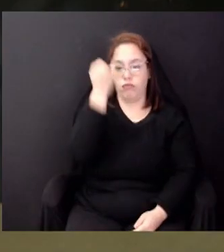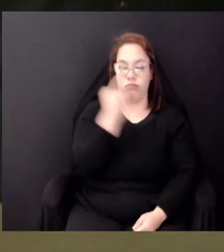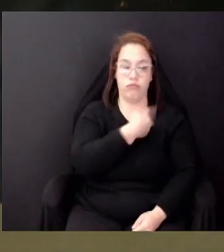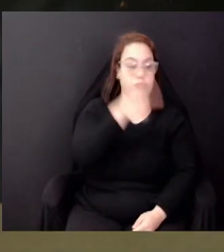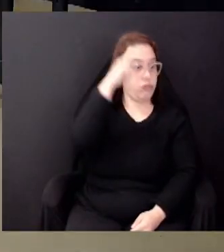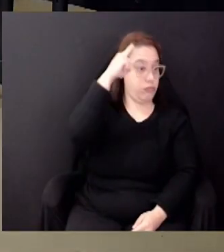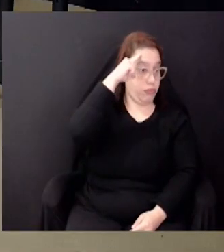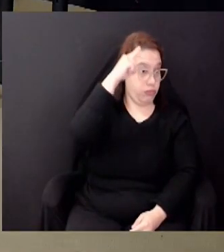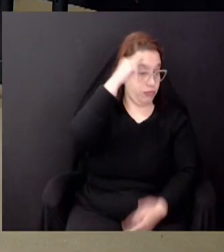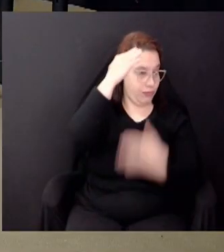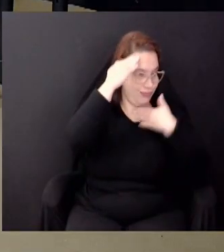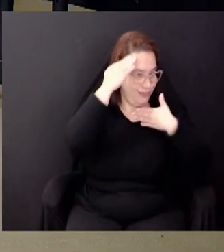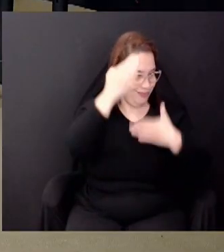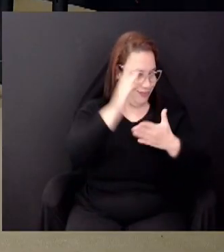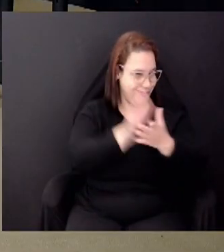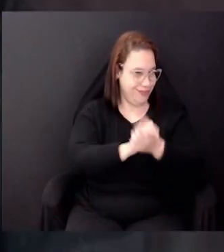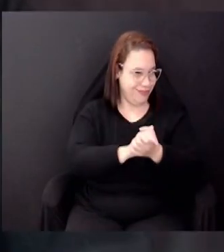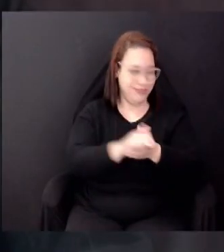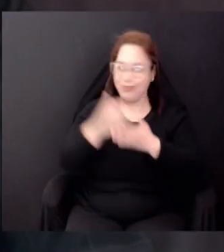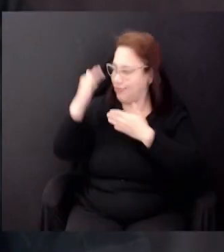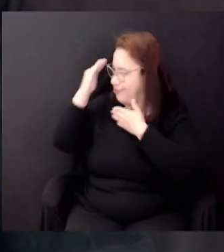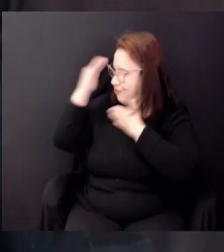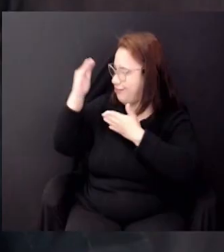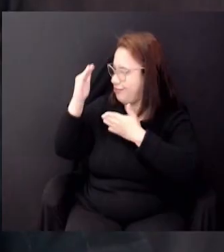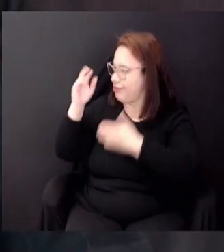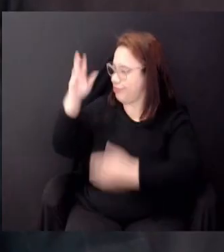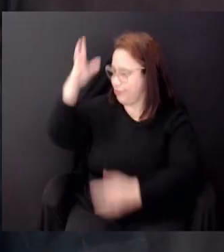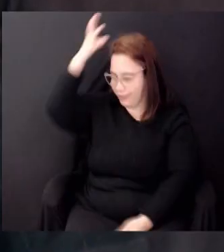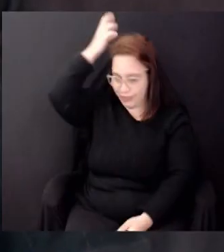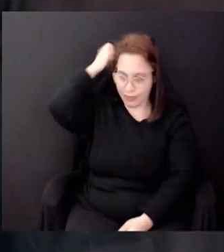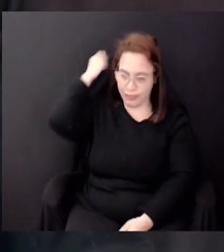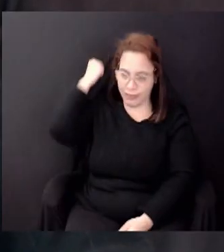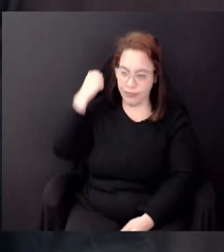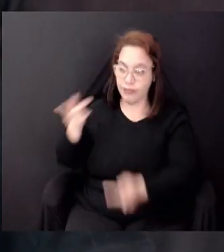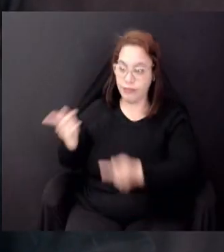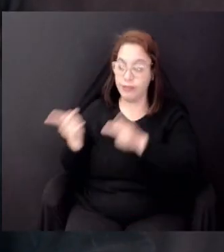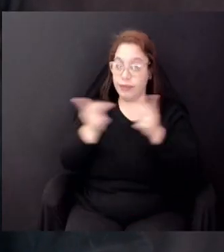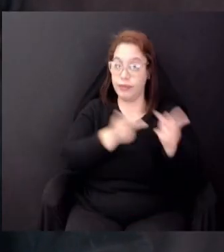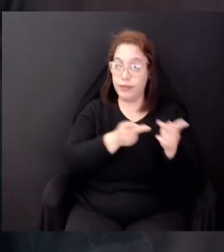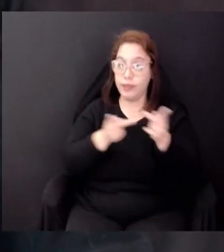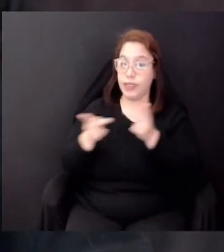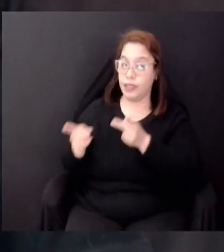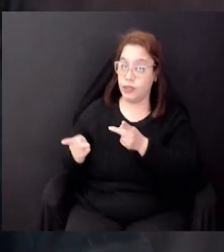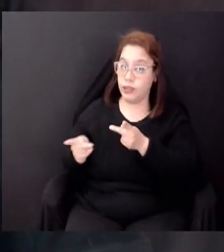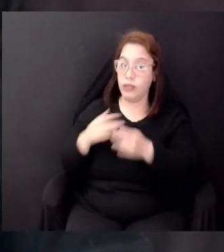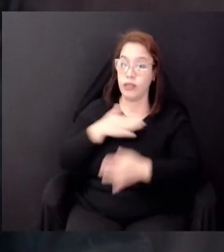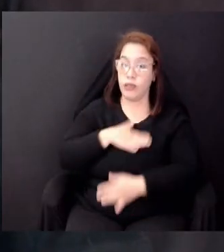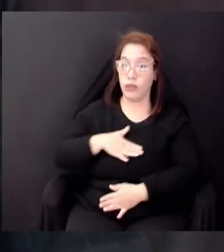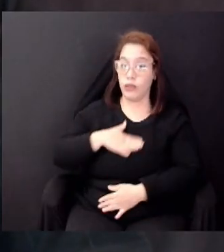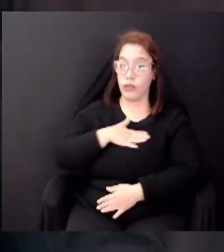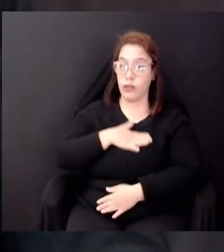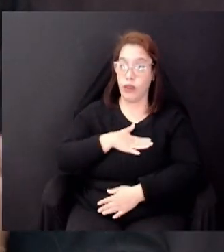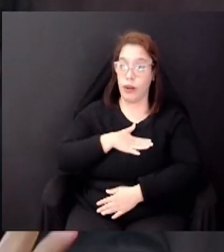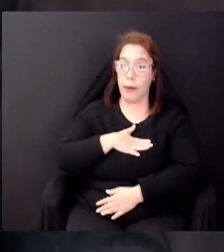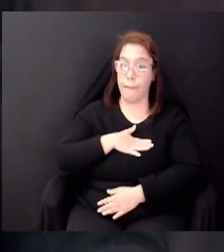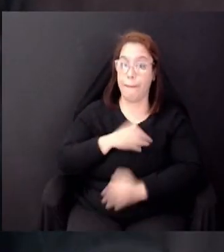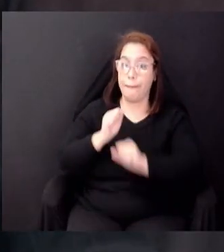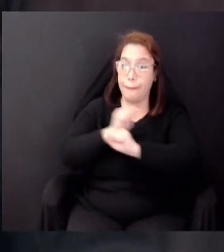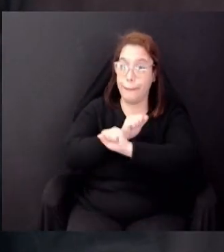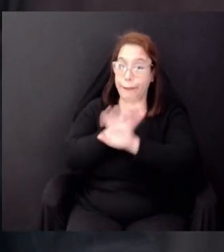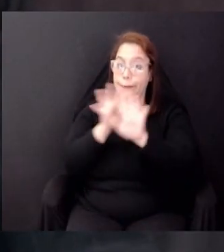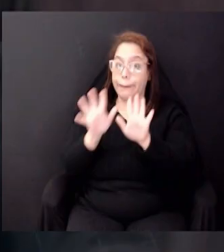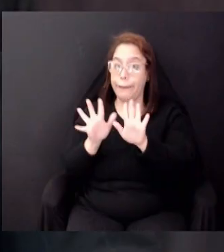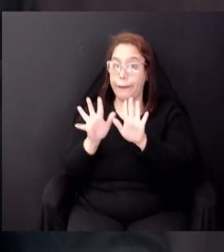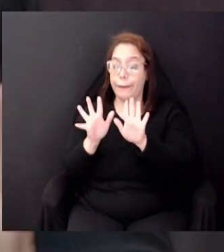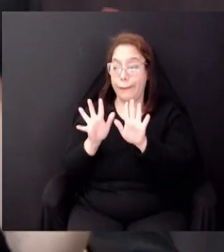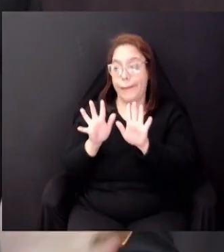Gratidão, viu, doutora? Muito obrigada, Rúbia, obrigada pelo convite, né? Queria deixar claro que